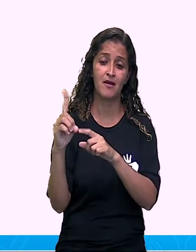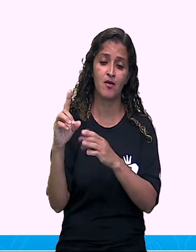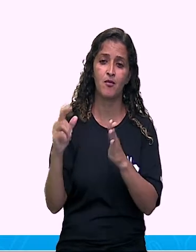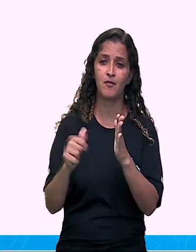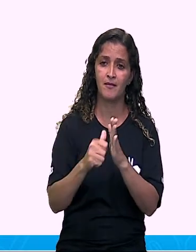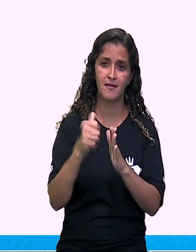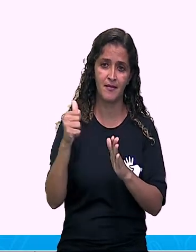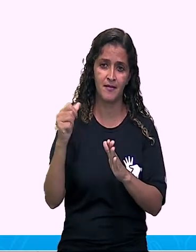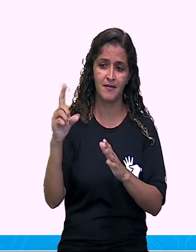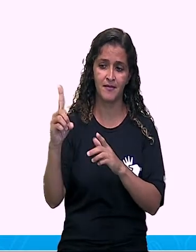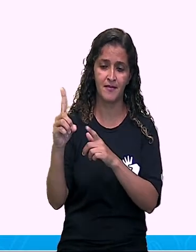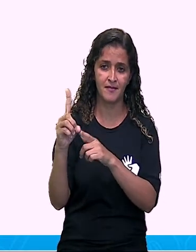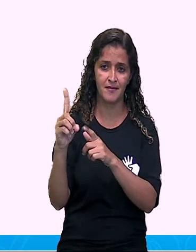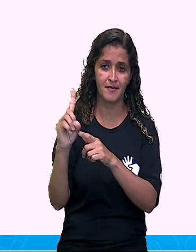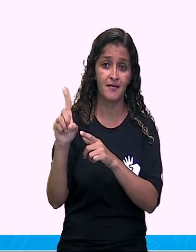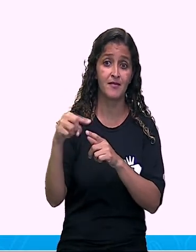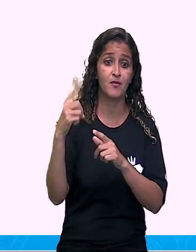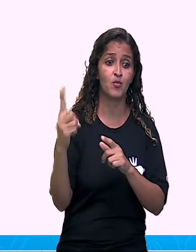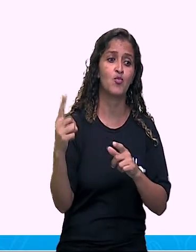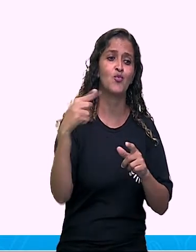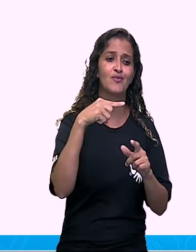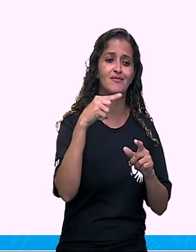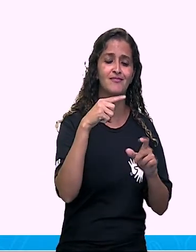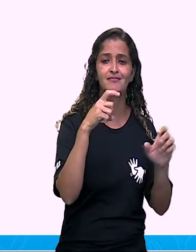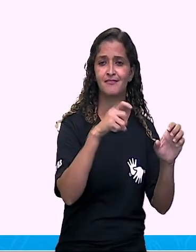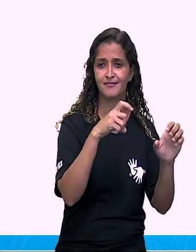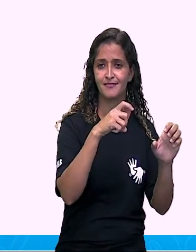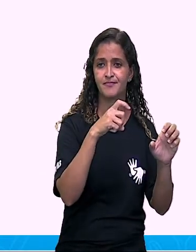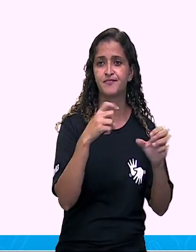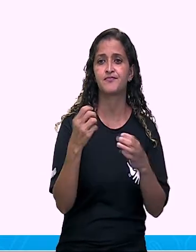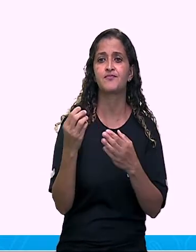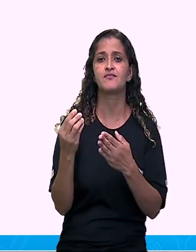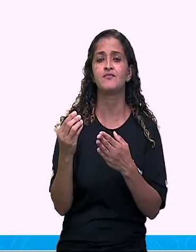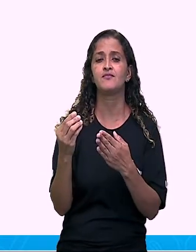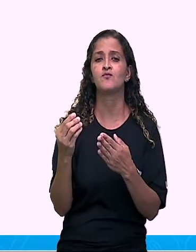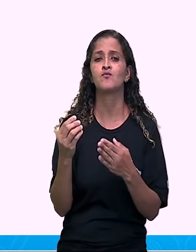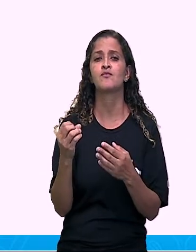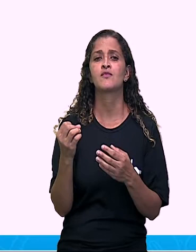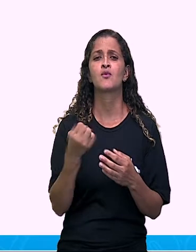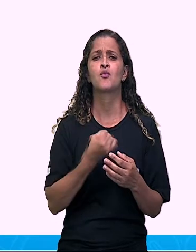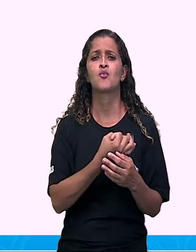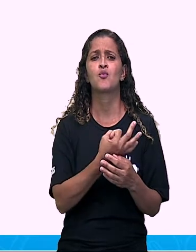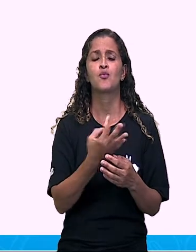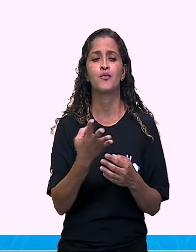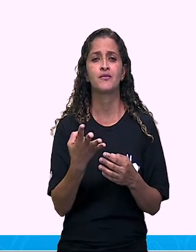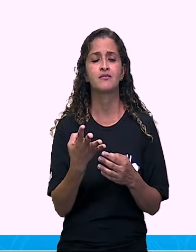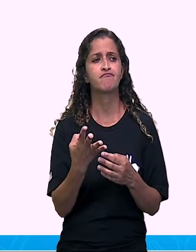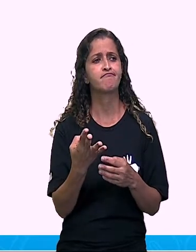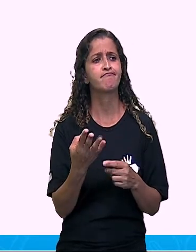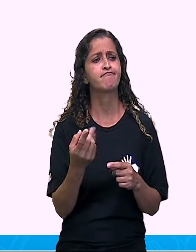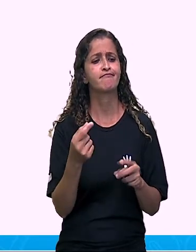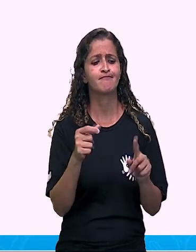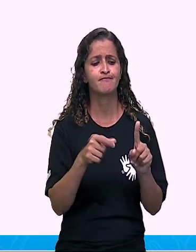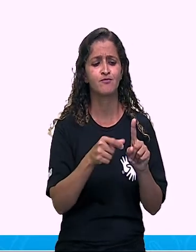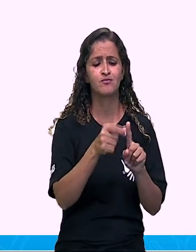da unidade. Então, vamos contar quantas unidades que eu tenho ali na primeira casa.